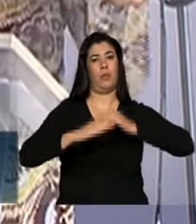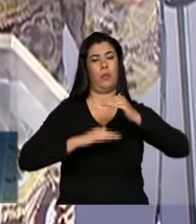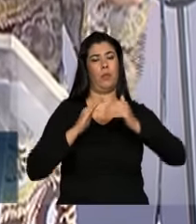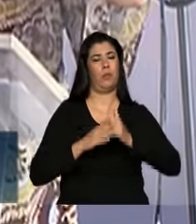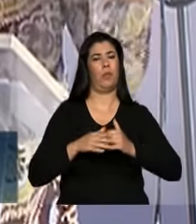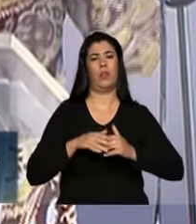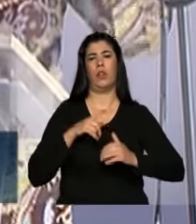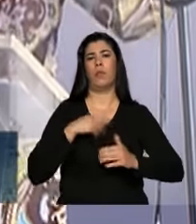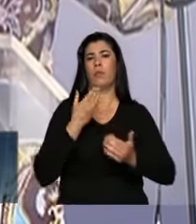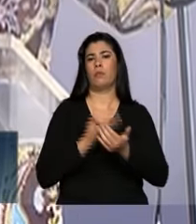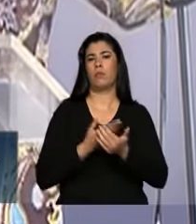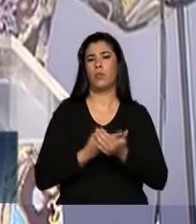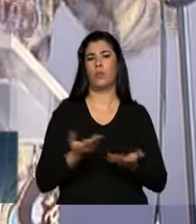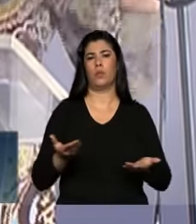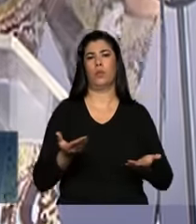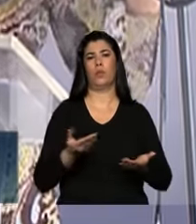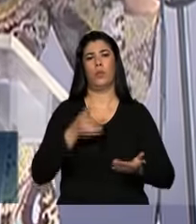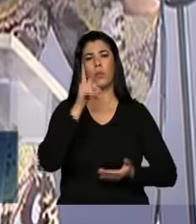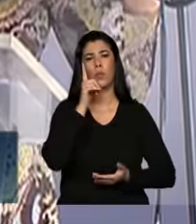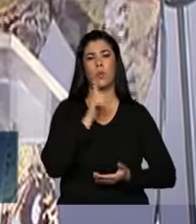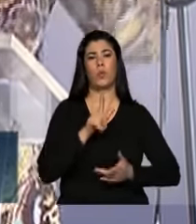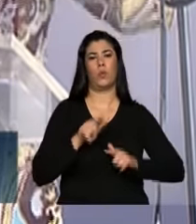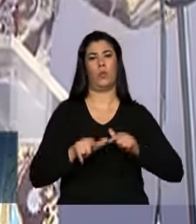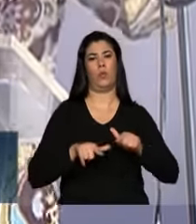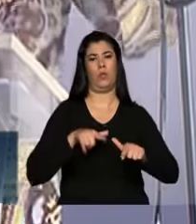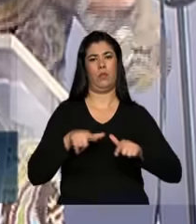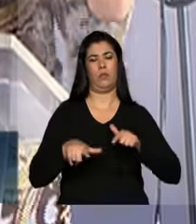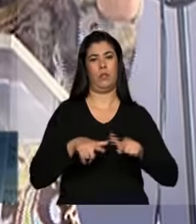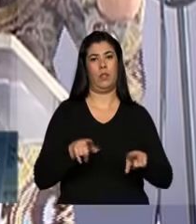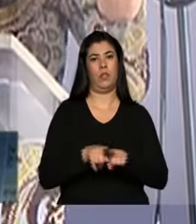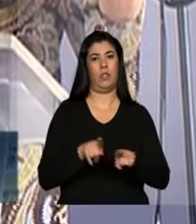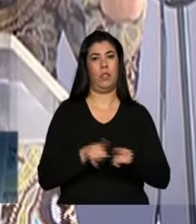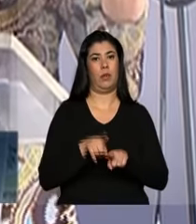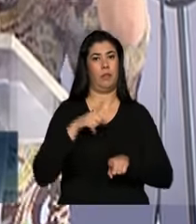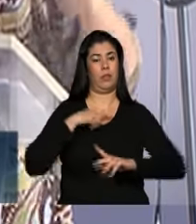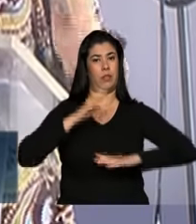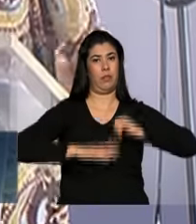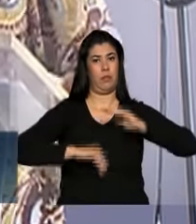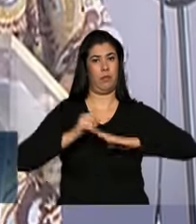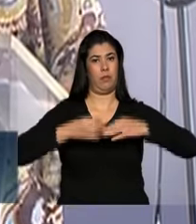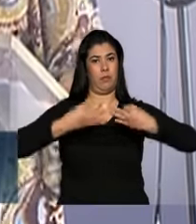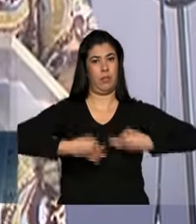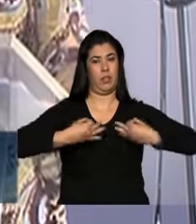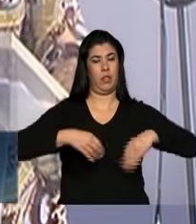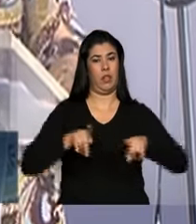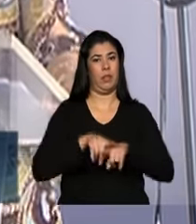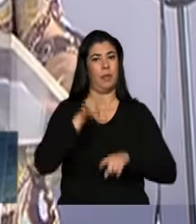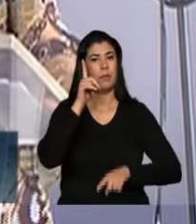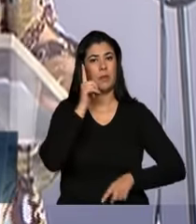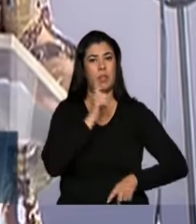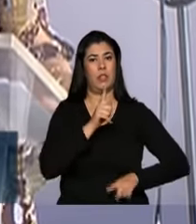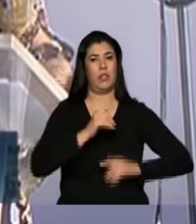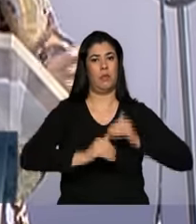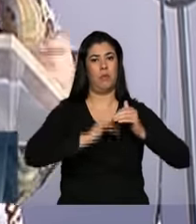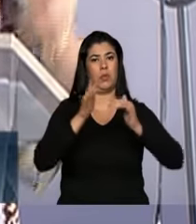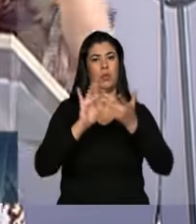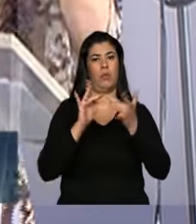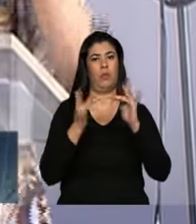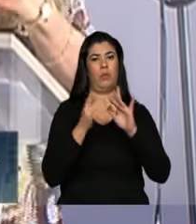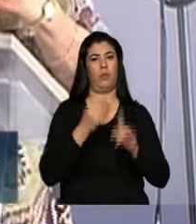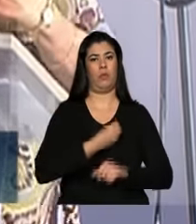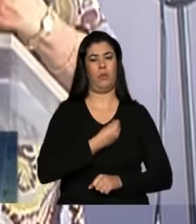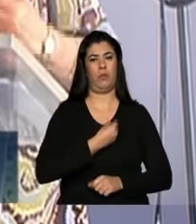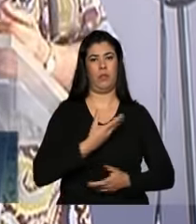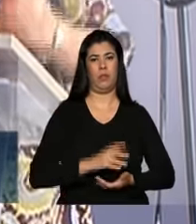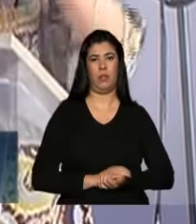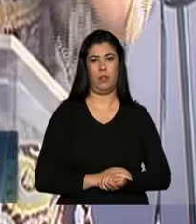resto do estudo, para arranjar emprego, para ter uma profissão e para ganhar a vida.